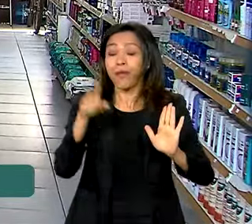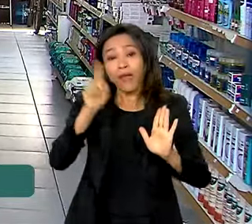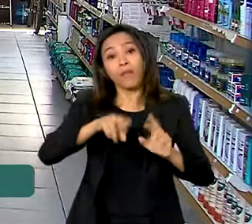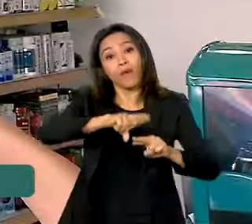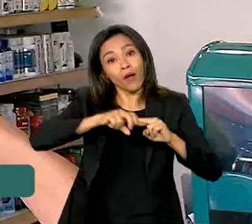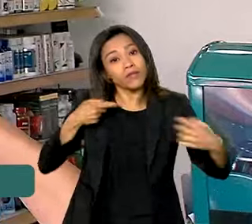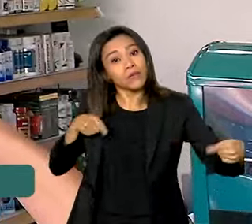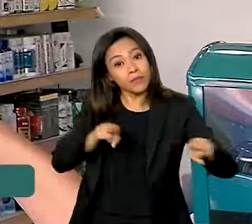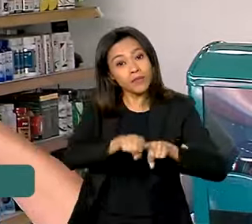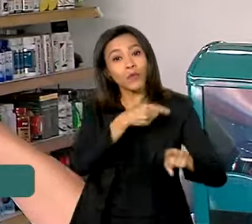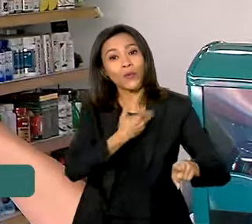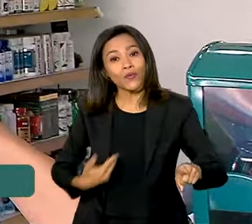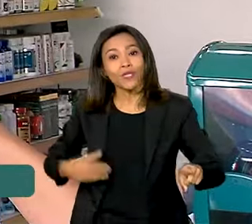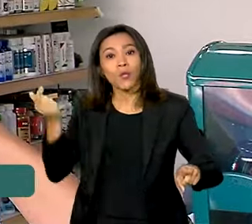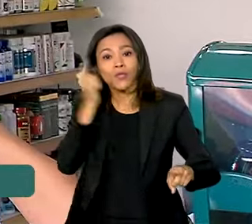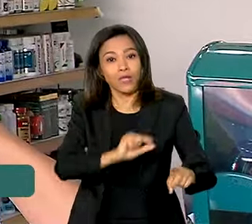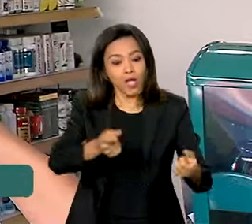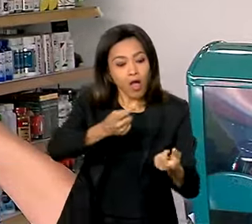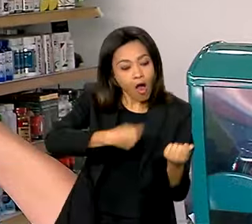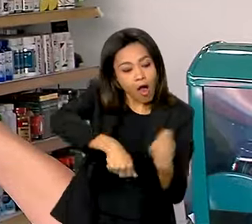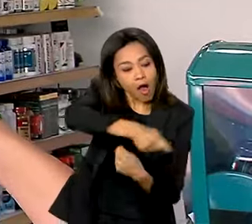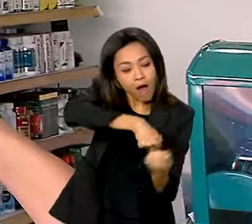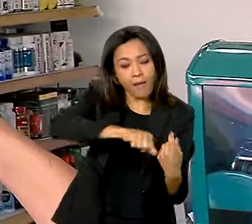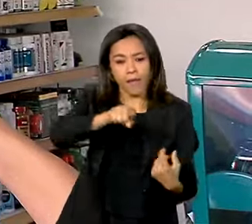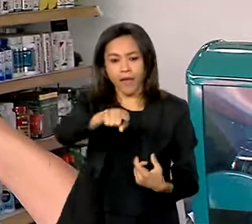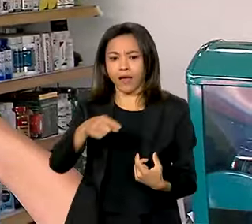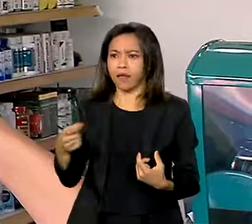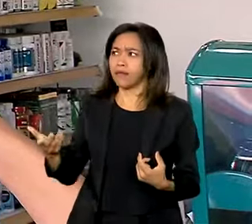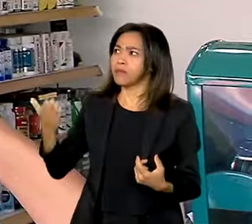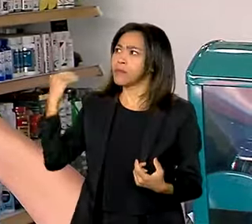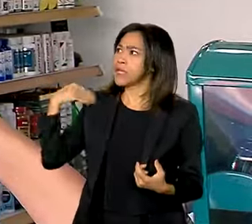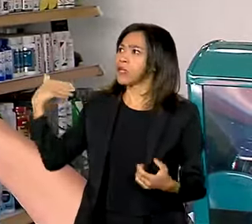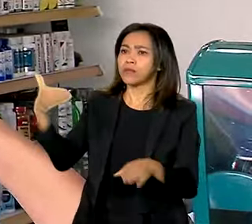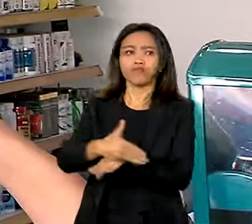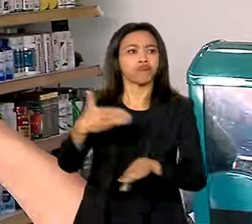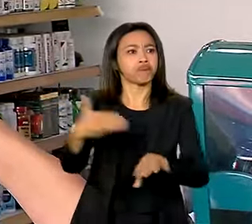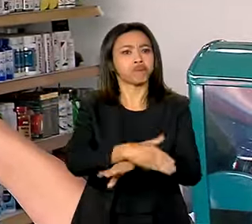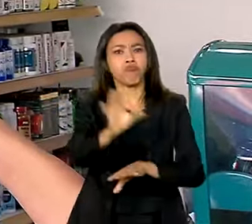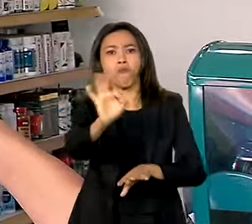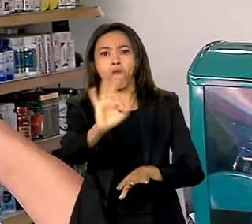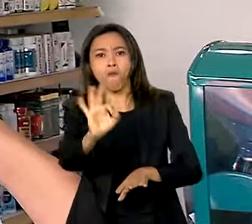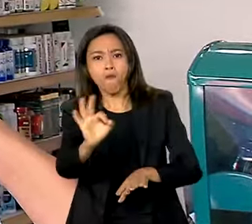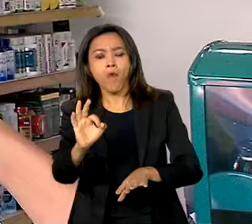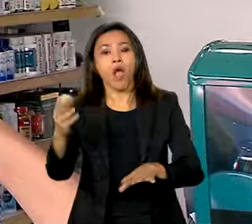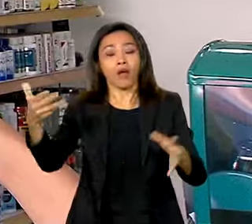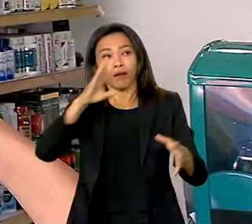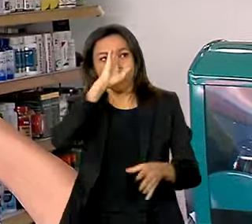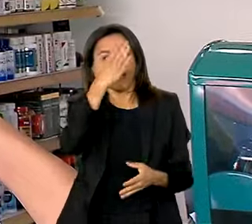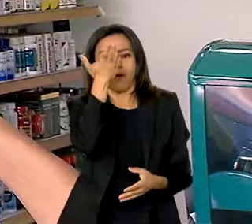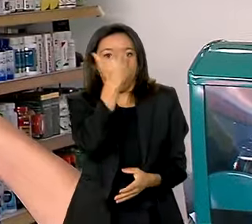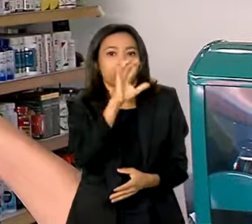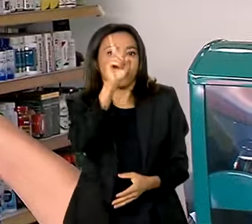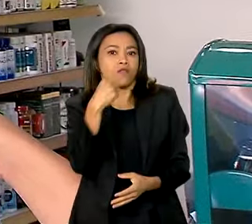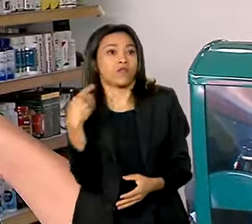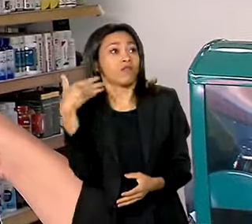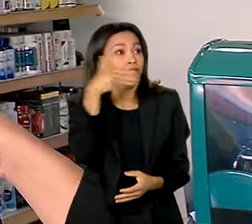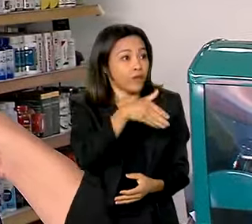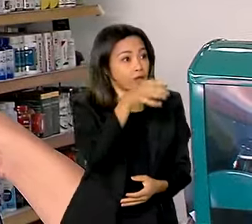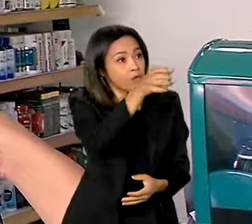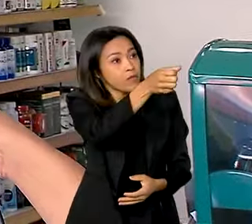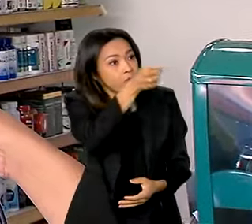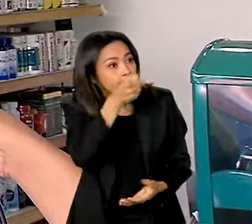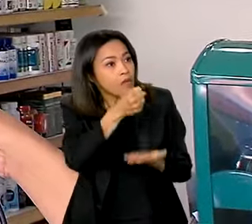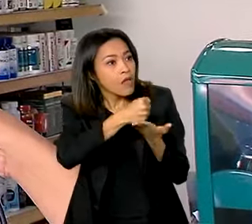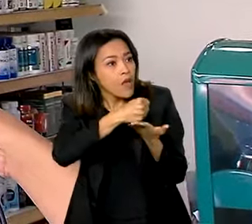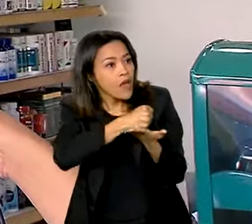negócio a gente consegue atrair uma clientela que não existia pra gente né Graças a Deus todo cliente vem pegar uma farmácia popular ele sempre leva algum